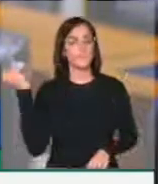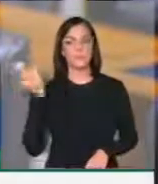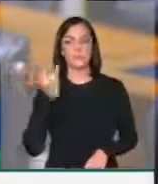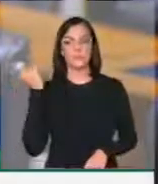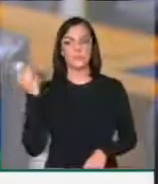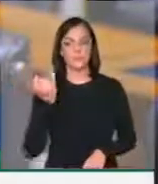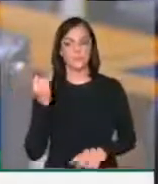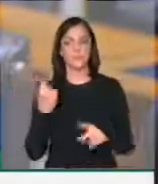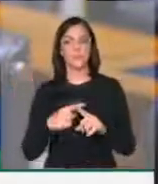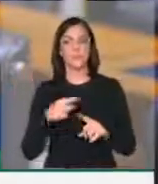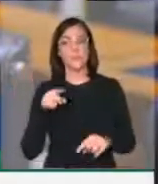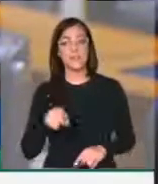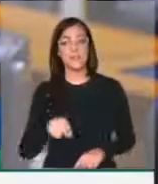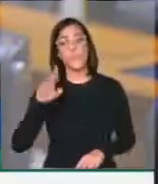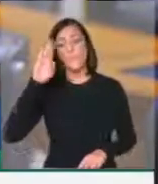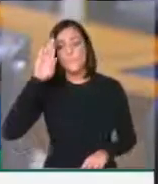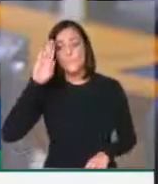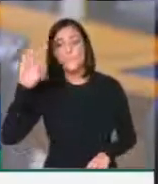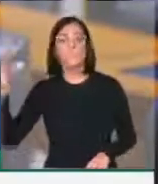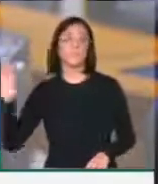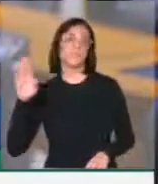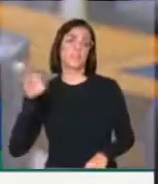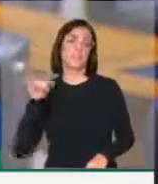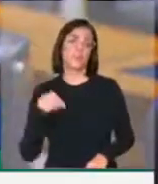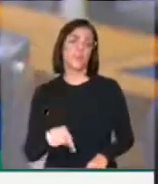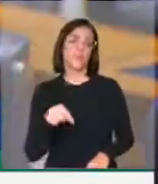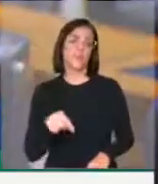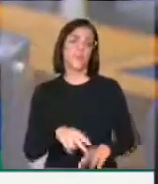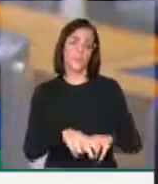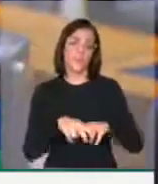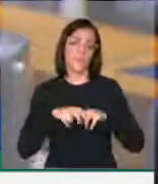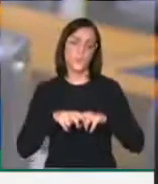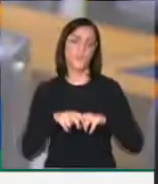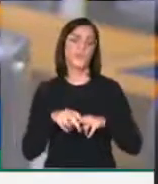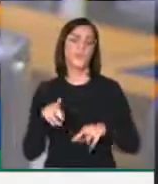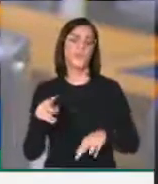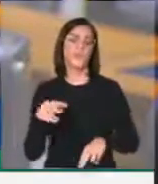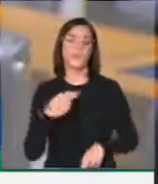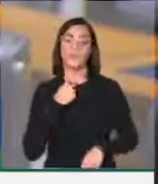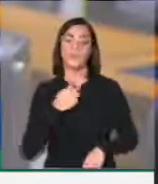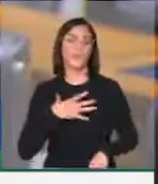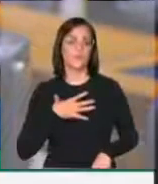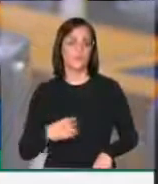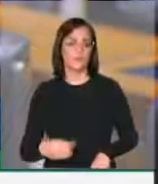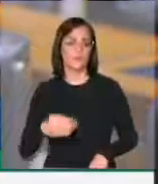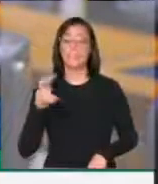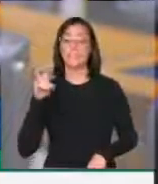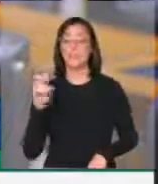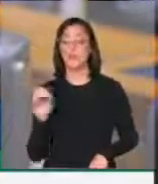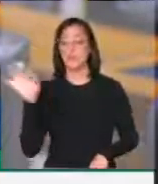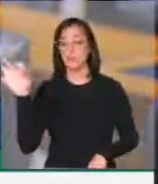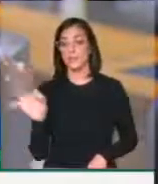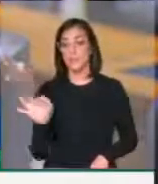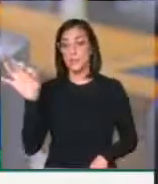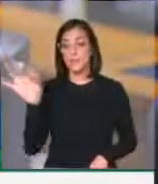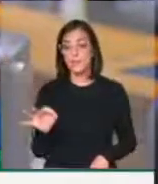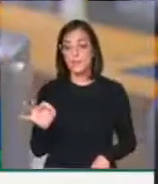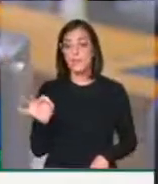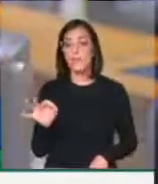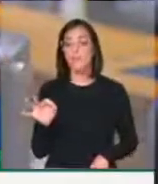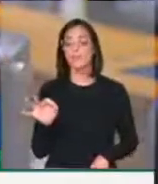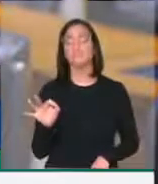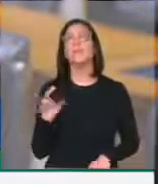de infertilidade nas mulheres. São 50% dos casos de infertilidade das mulheres são causadas